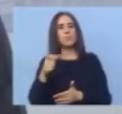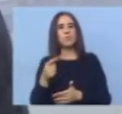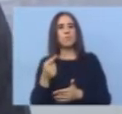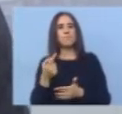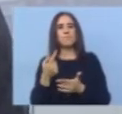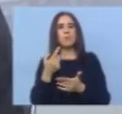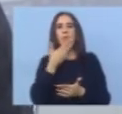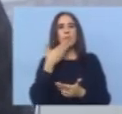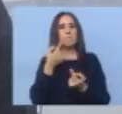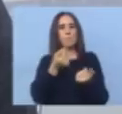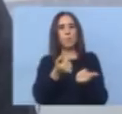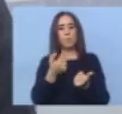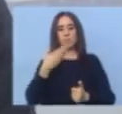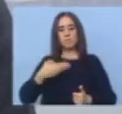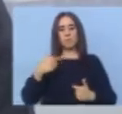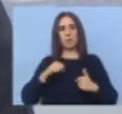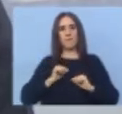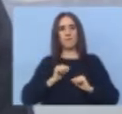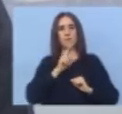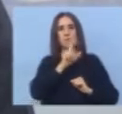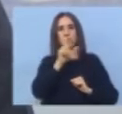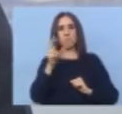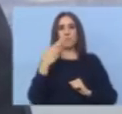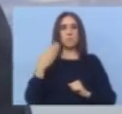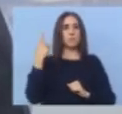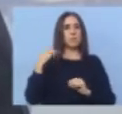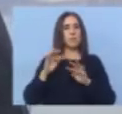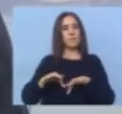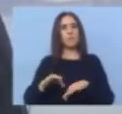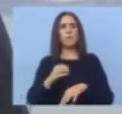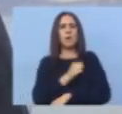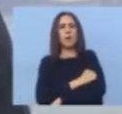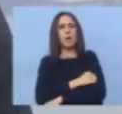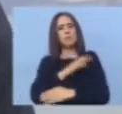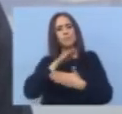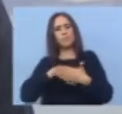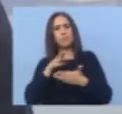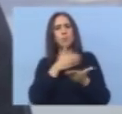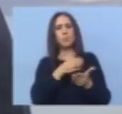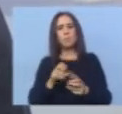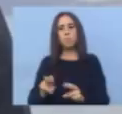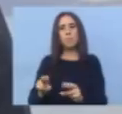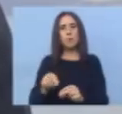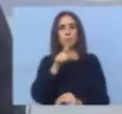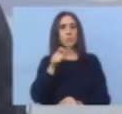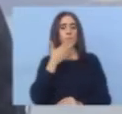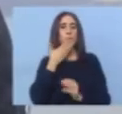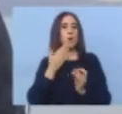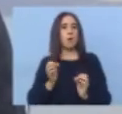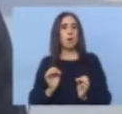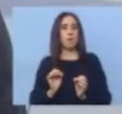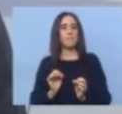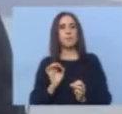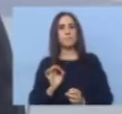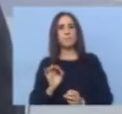E agora também estive na minha semana de missões, que acabou a semana passada, ajudar a pintar uma casa, a limpar, porque há pessoas que não têm condições. E no fundo também